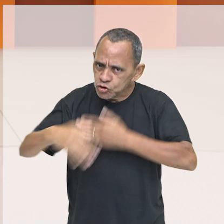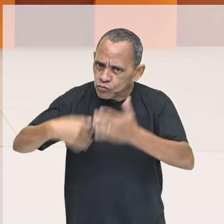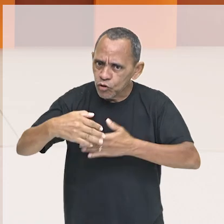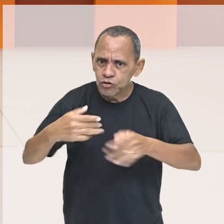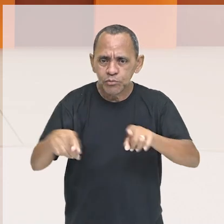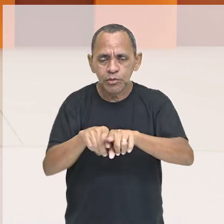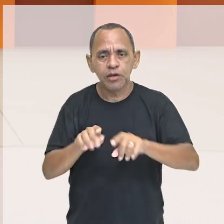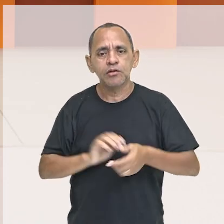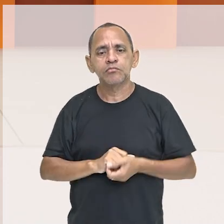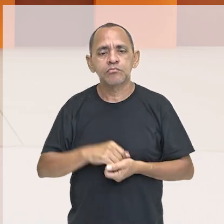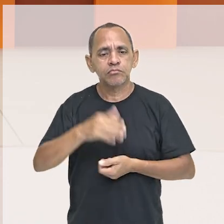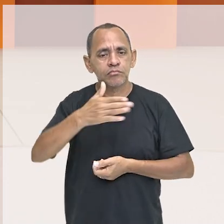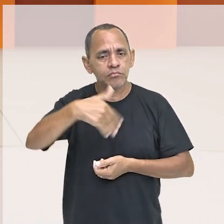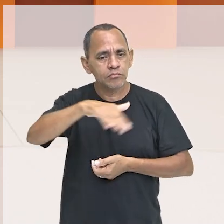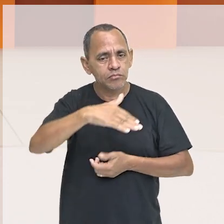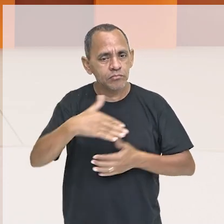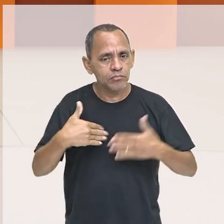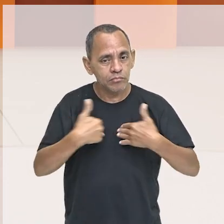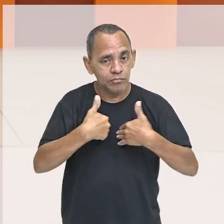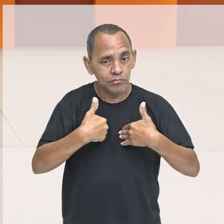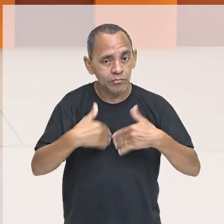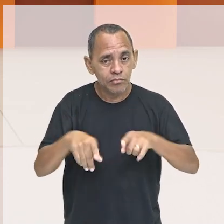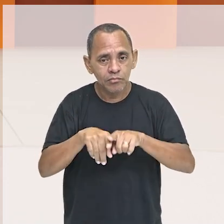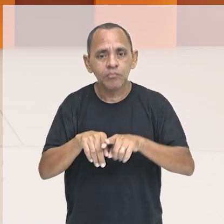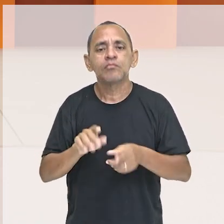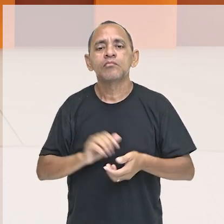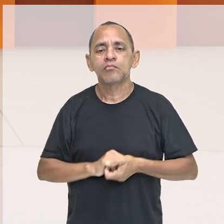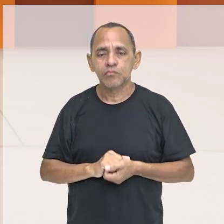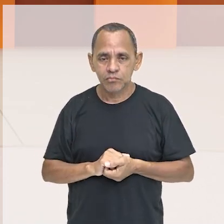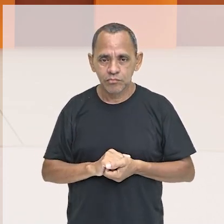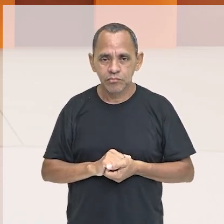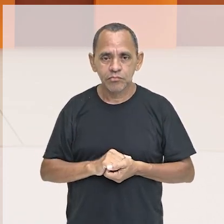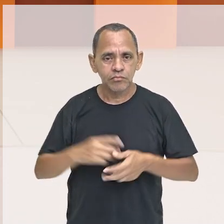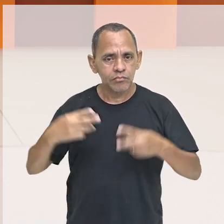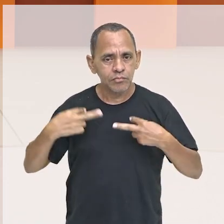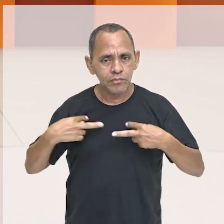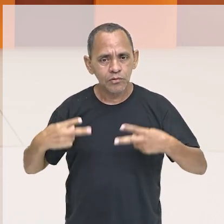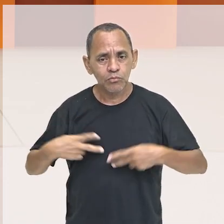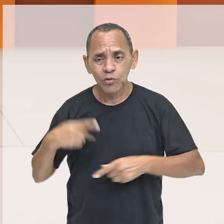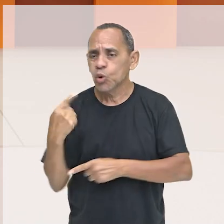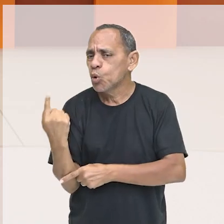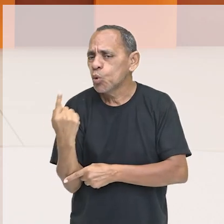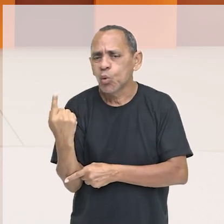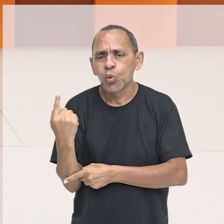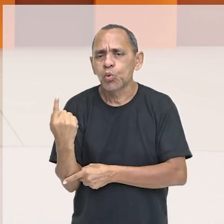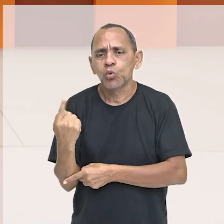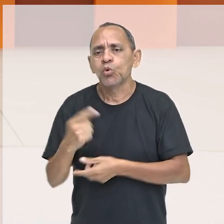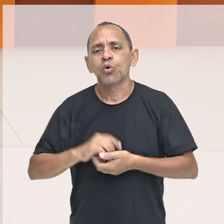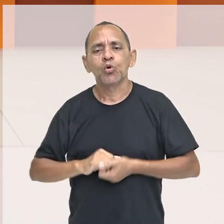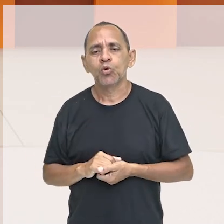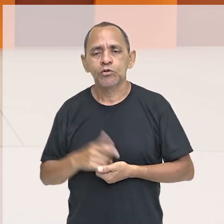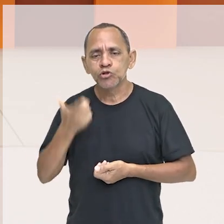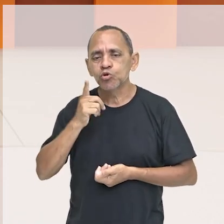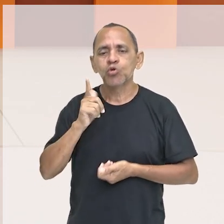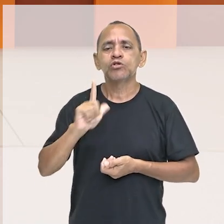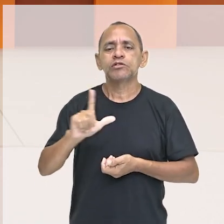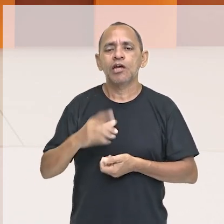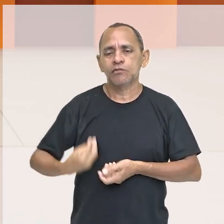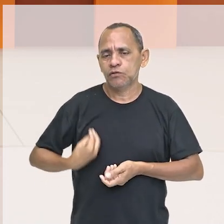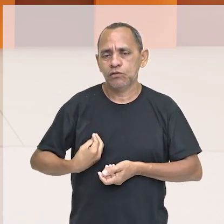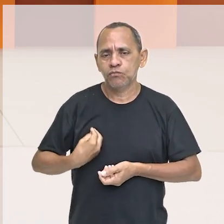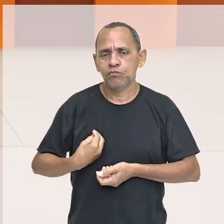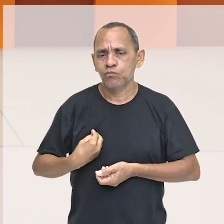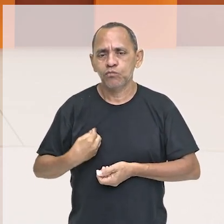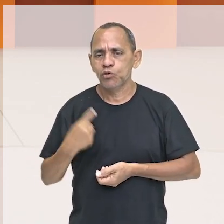os animais, o ser humano é o único que não consegue sobreviver isoladamente, assim como